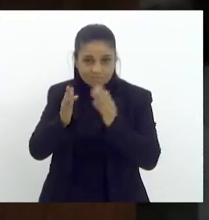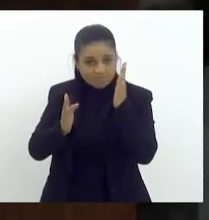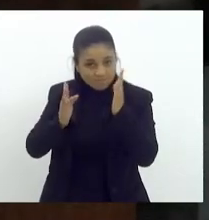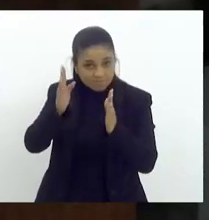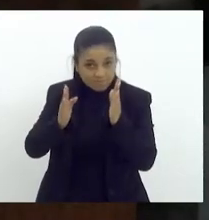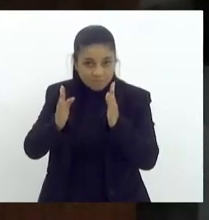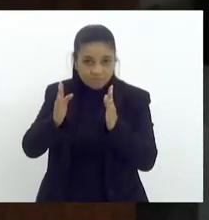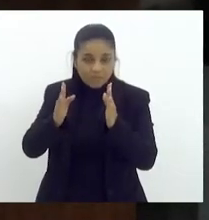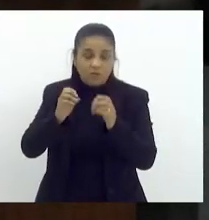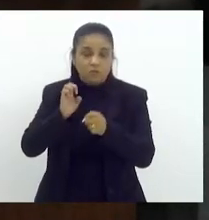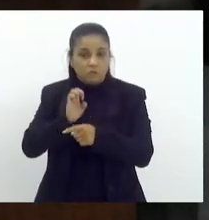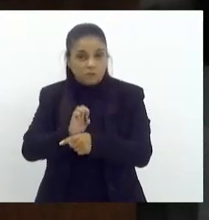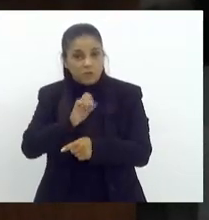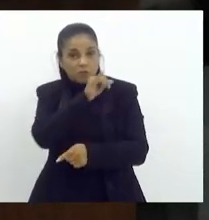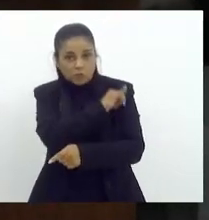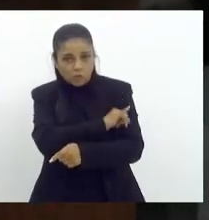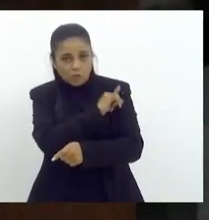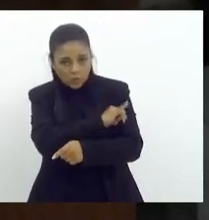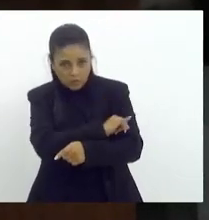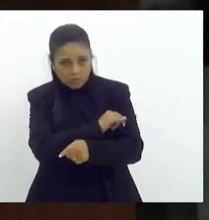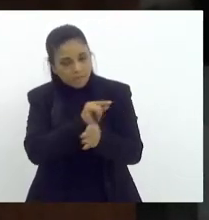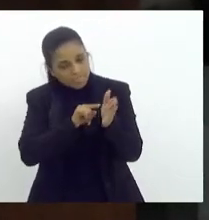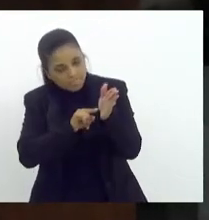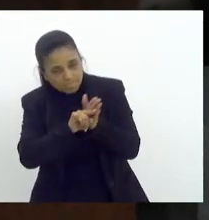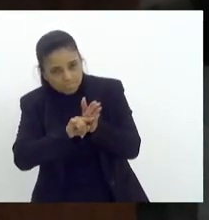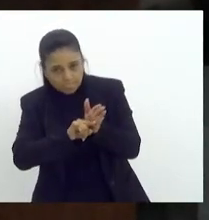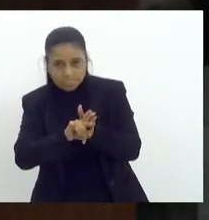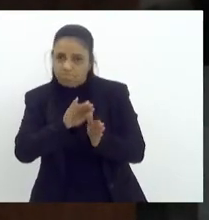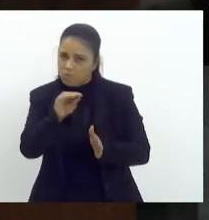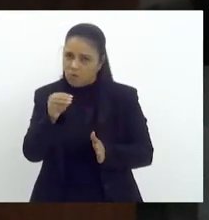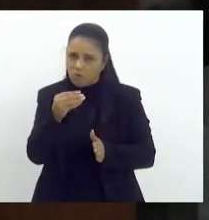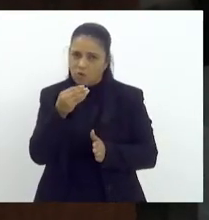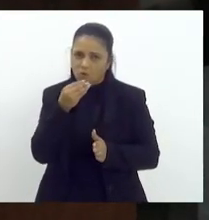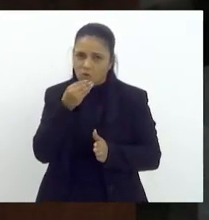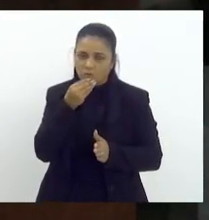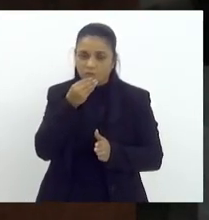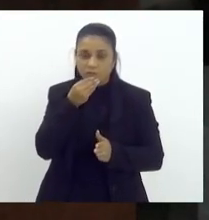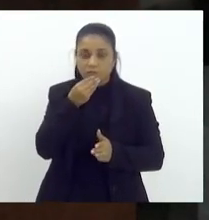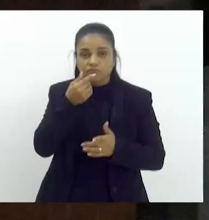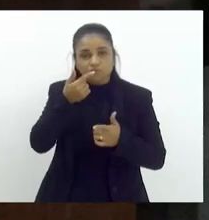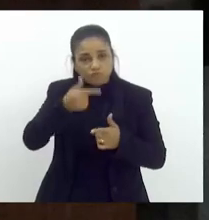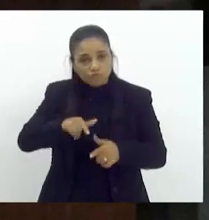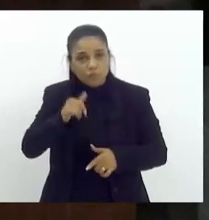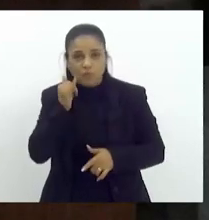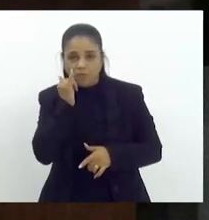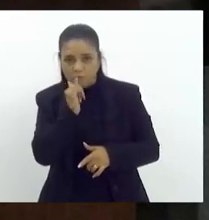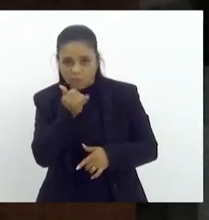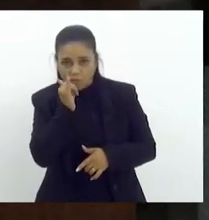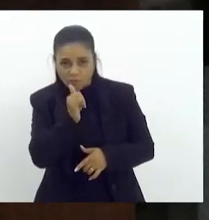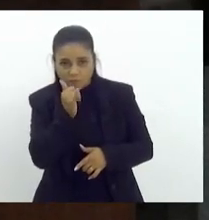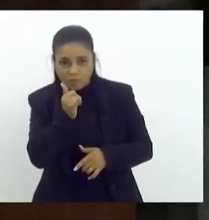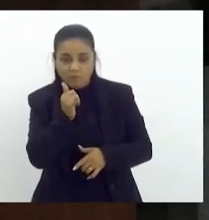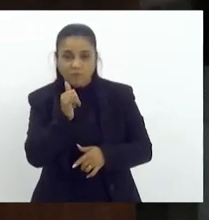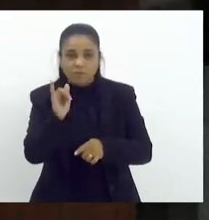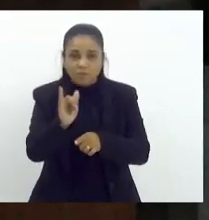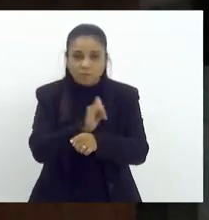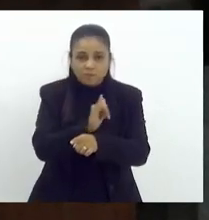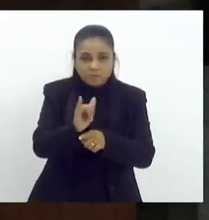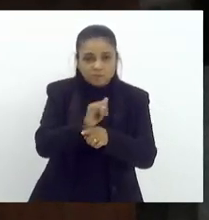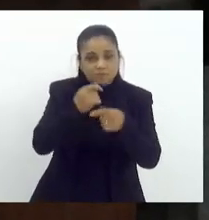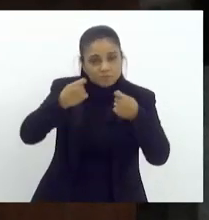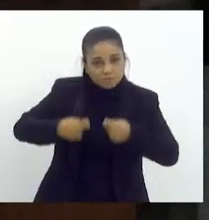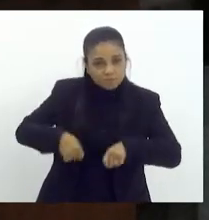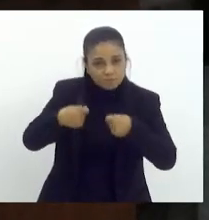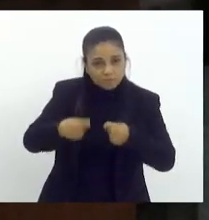a que verificar obviamente só pesando novamente falando a possibilidade e a necessidade